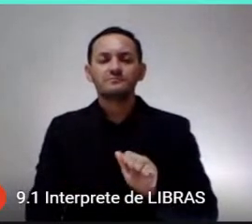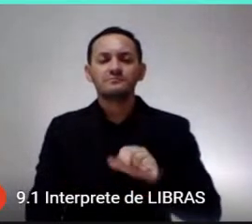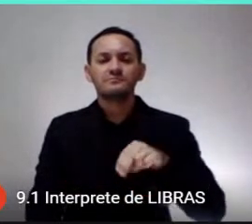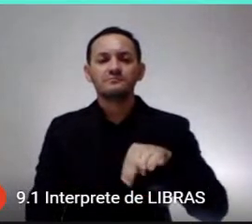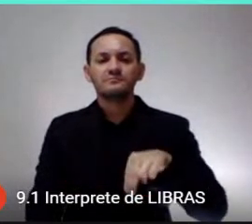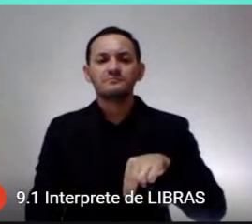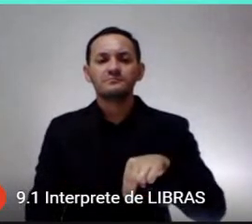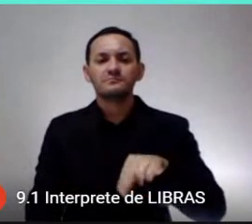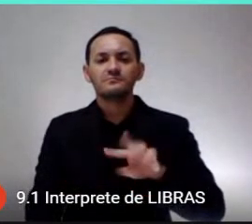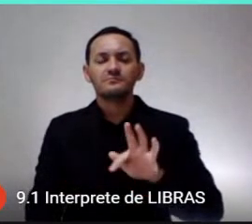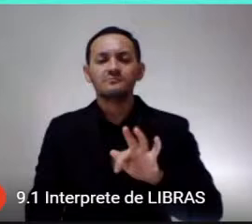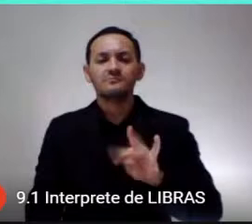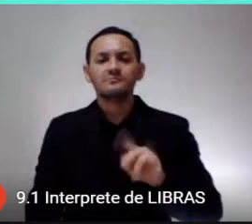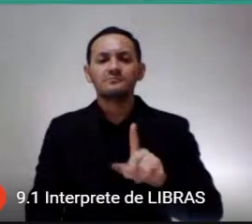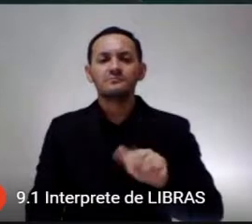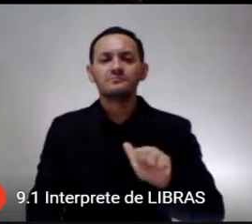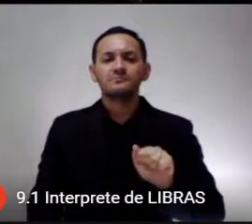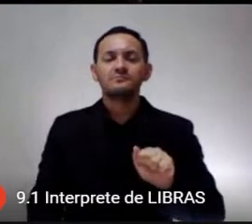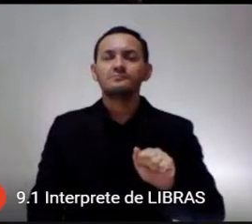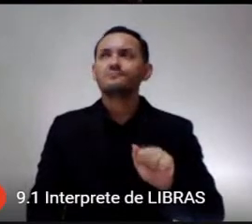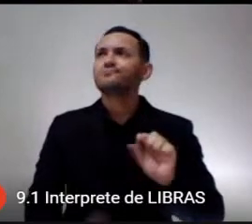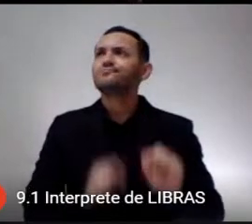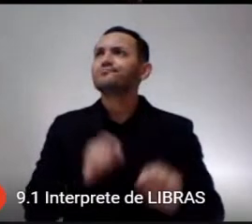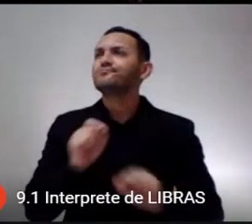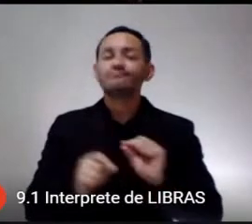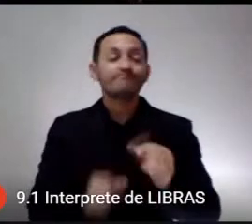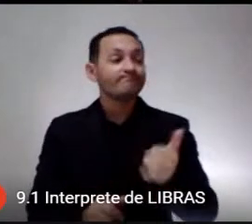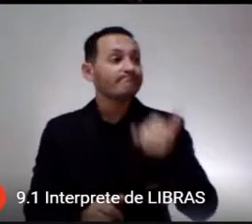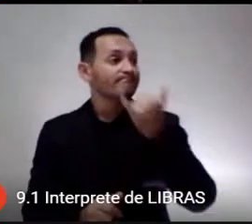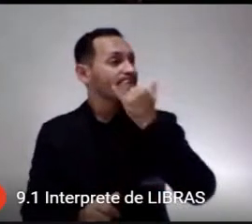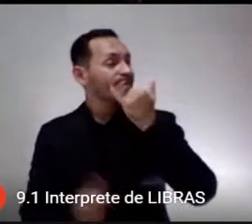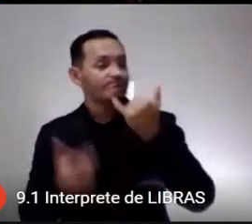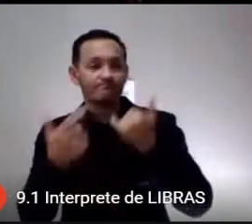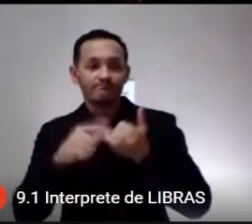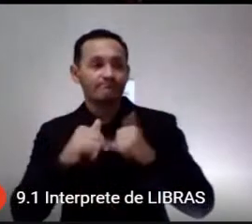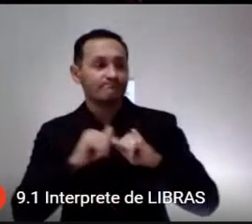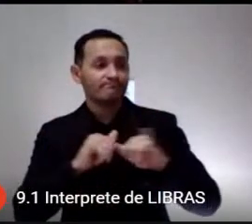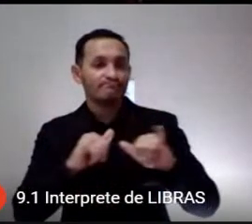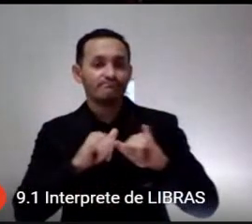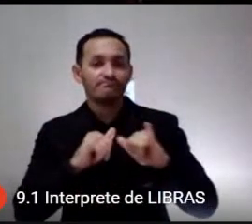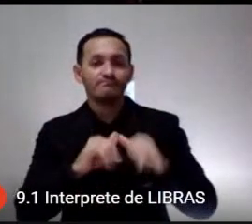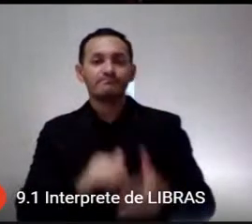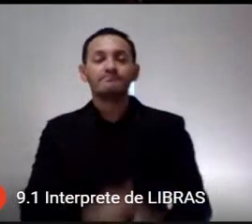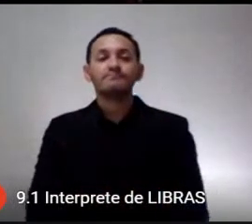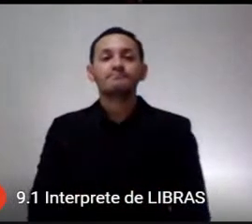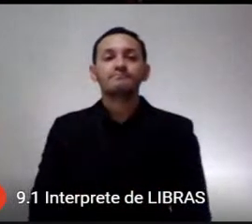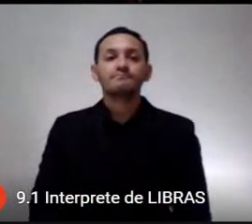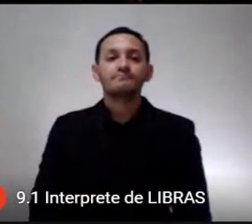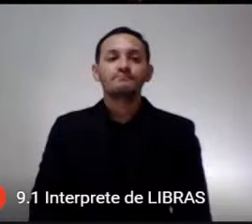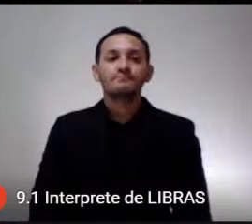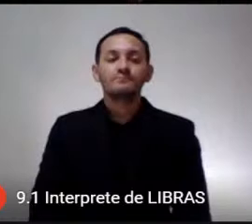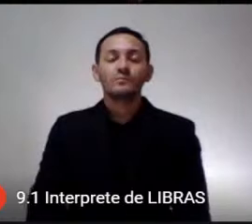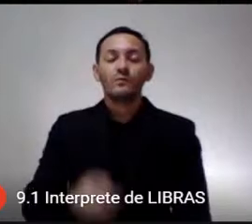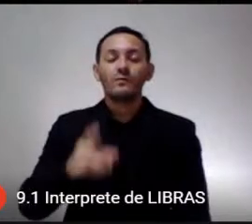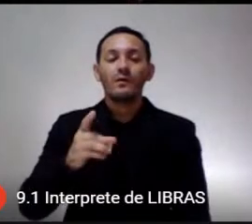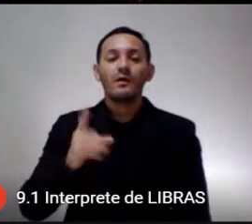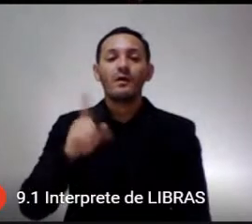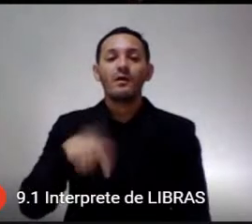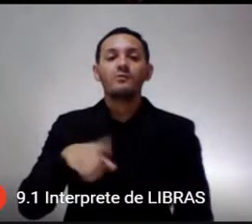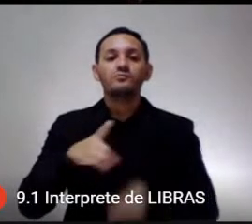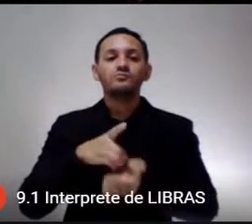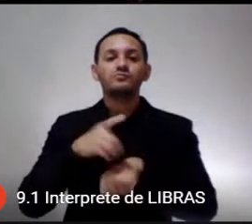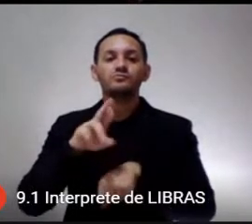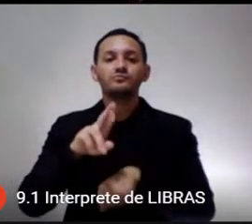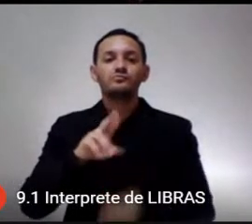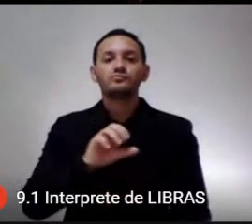Não tem essa informação aqui. Porque o único que restou lá parece que é o doutor Ibitrando, doutor Soares.